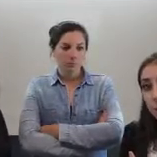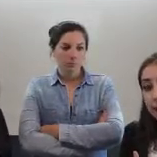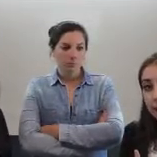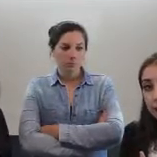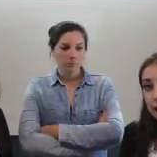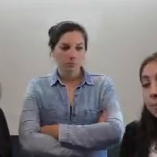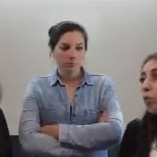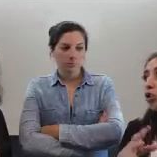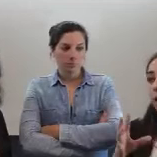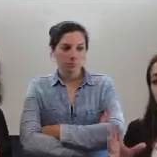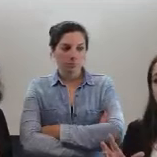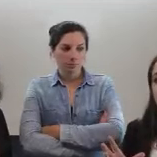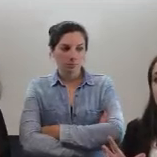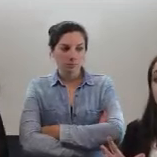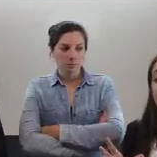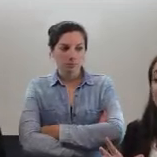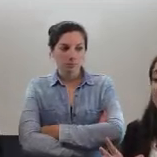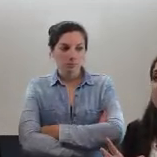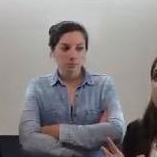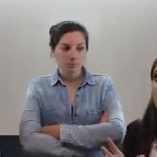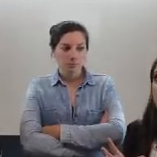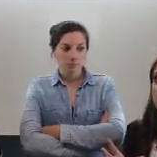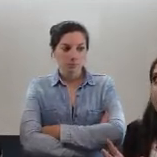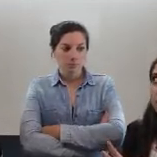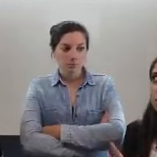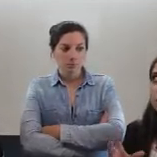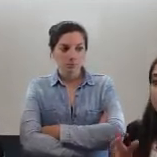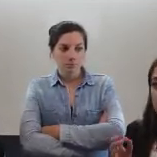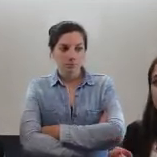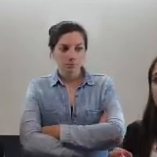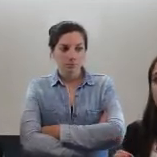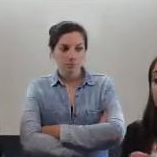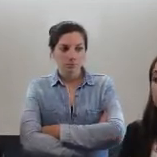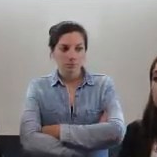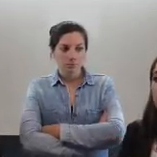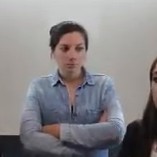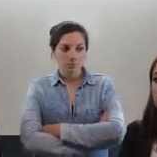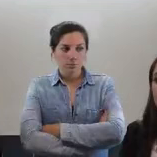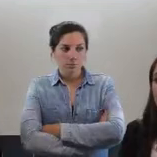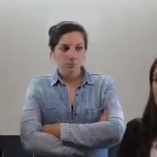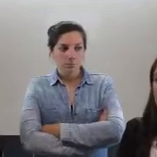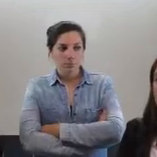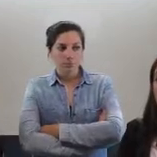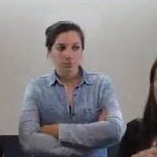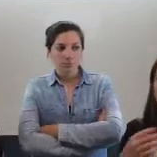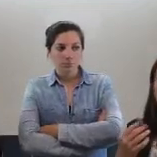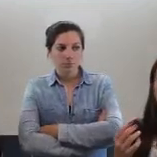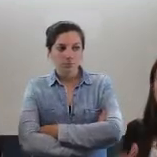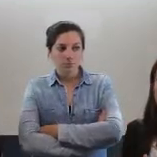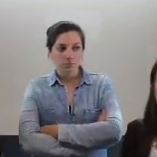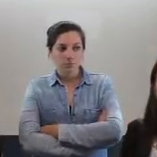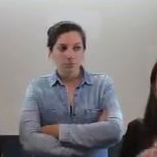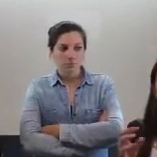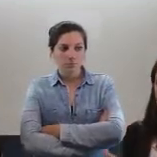sistema recupera é muito maior. Então, às vezes, tem temas muito específicos mesmo que o pessoal não encontra e digitando o